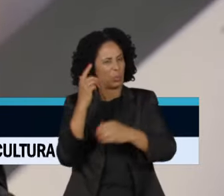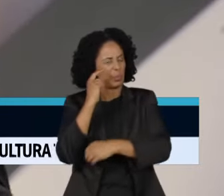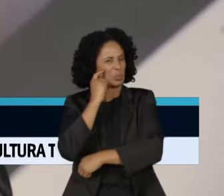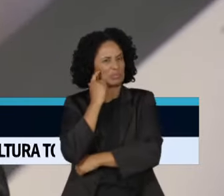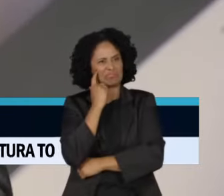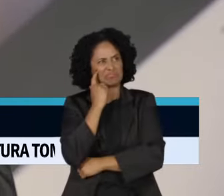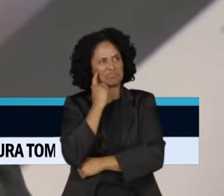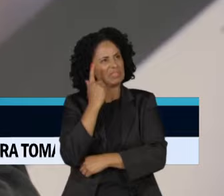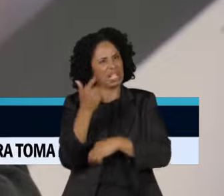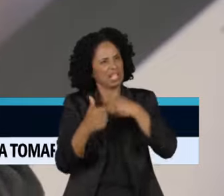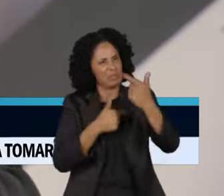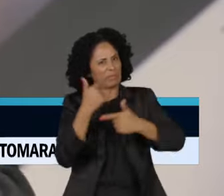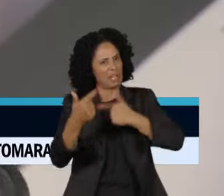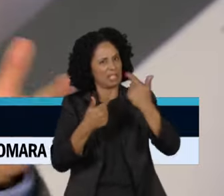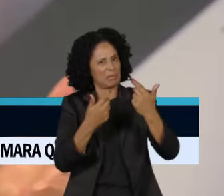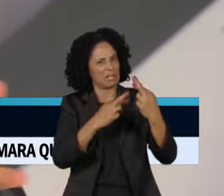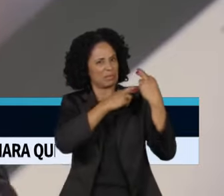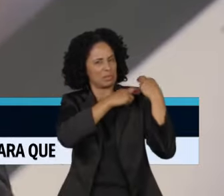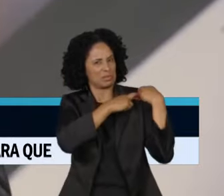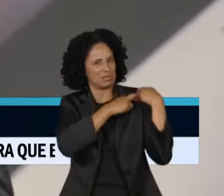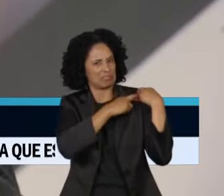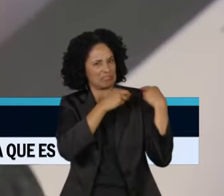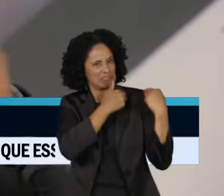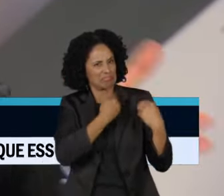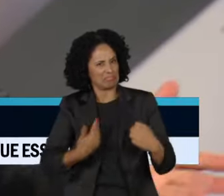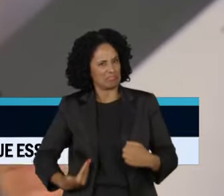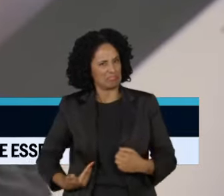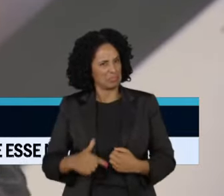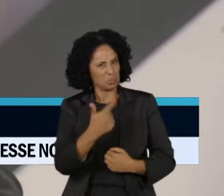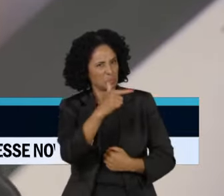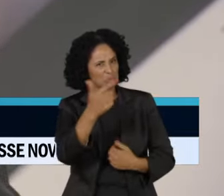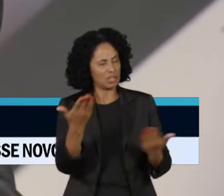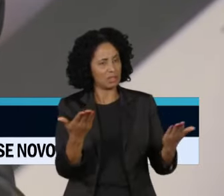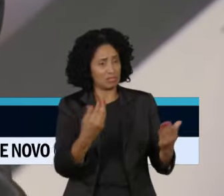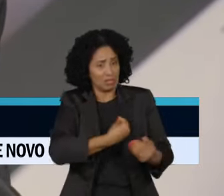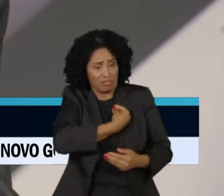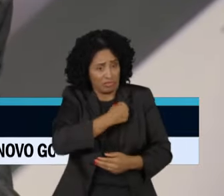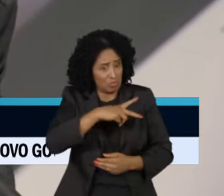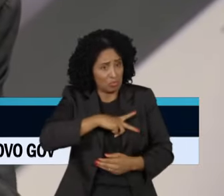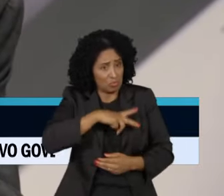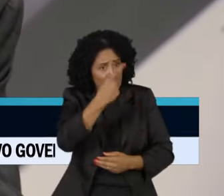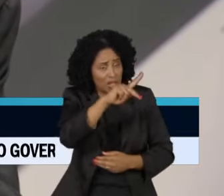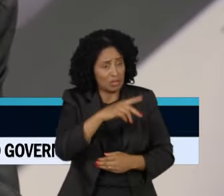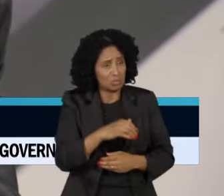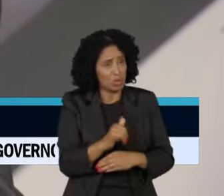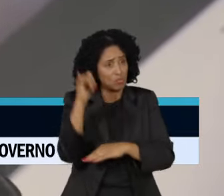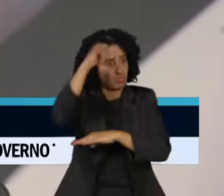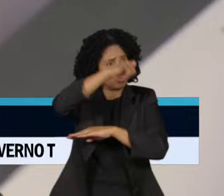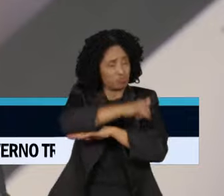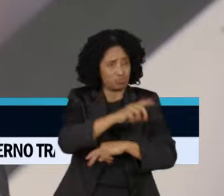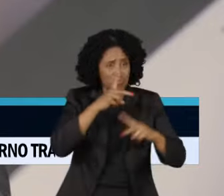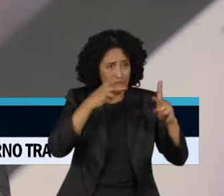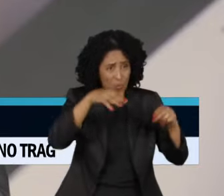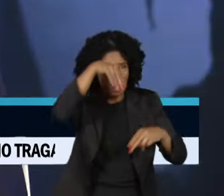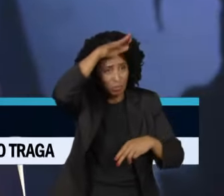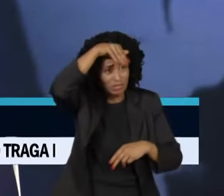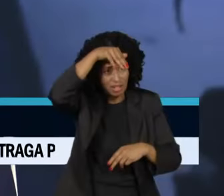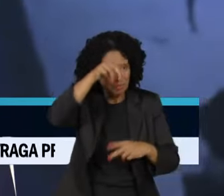oficial. Ele vai ficar hospedado, segundo eu li, no esquema do Trump. Meu Deus do